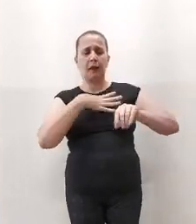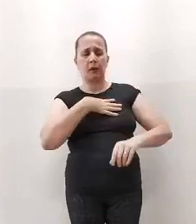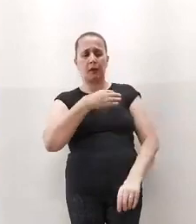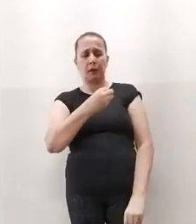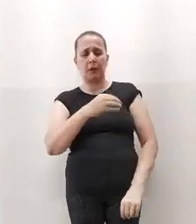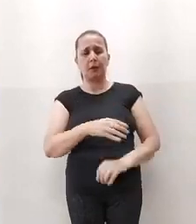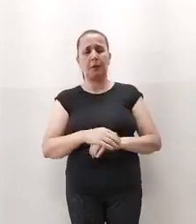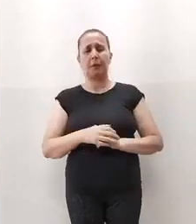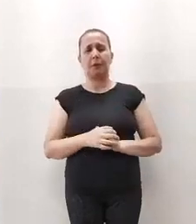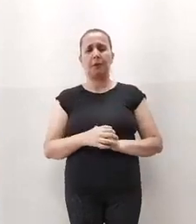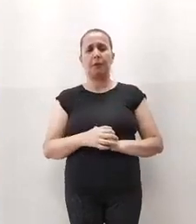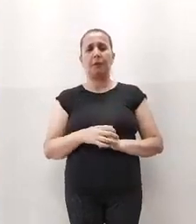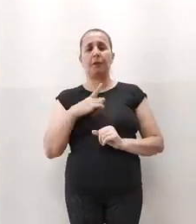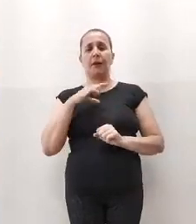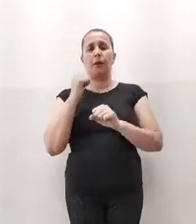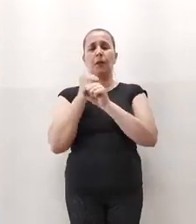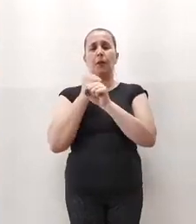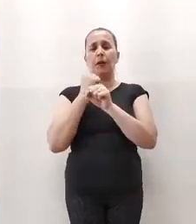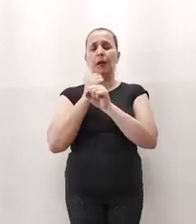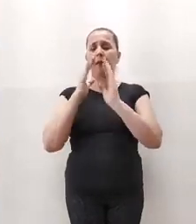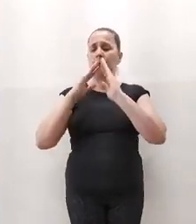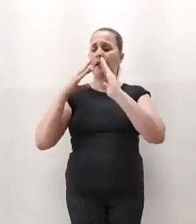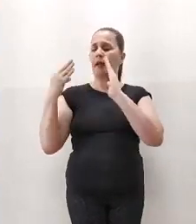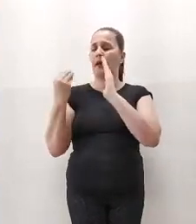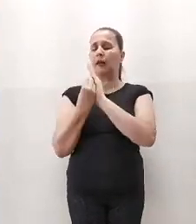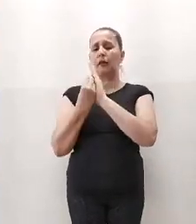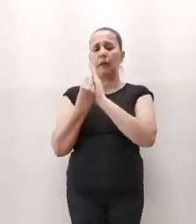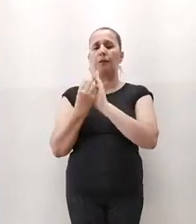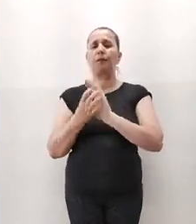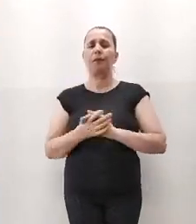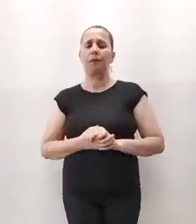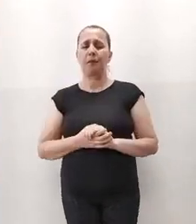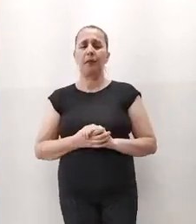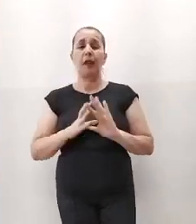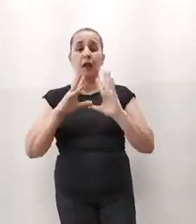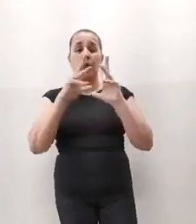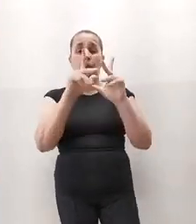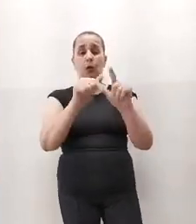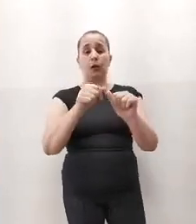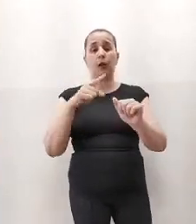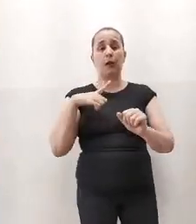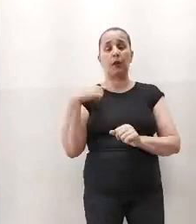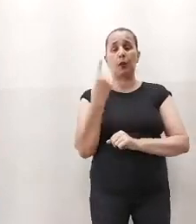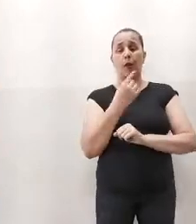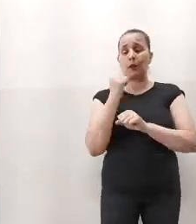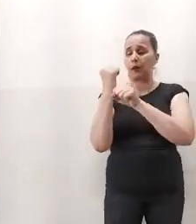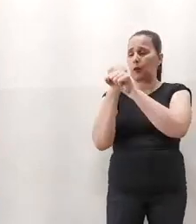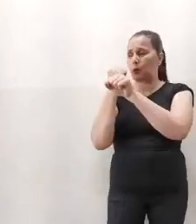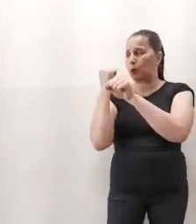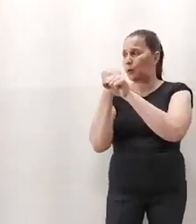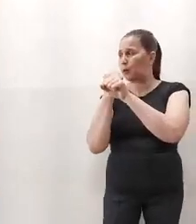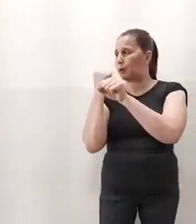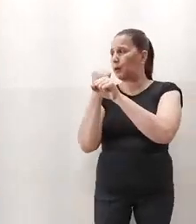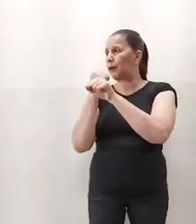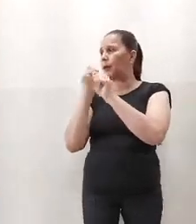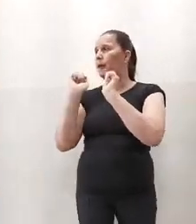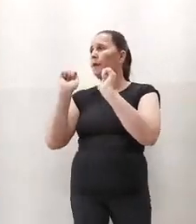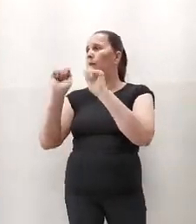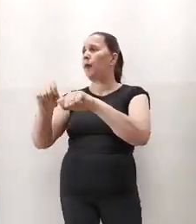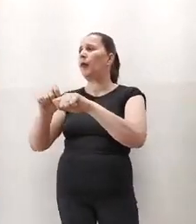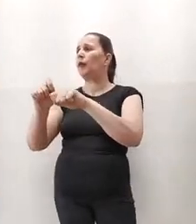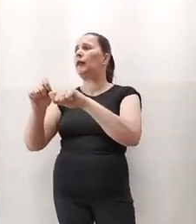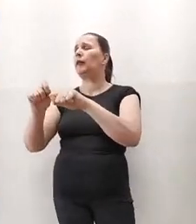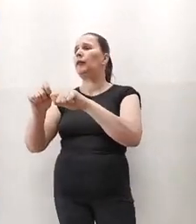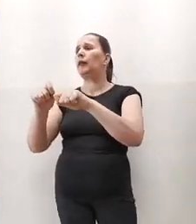filhos, estamos construindo igrejas, e todas essas nossas construções, ó Deus, podem ser